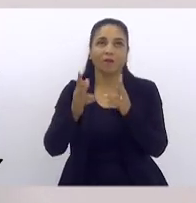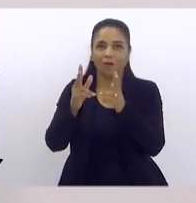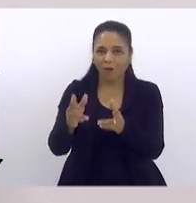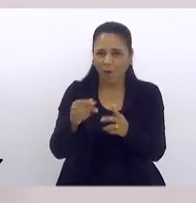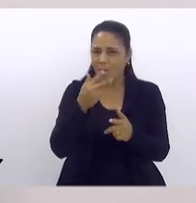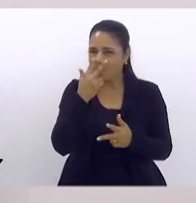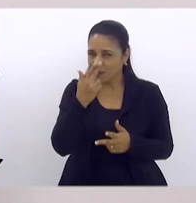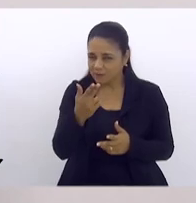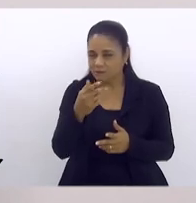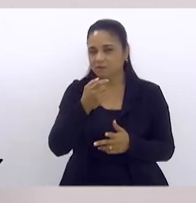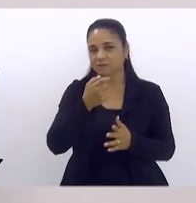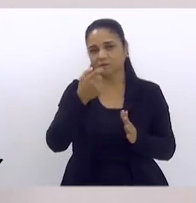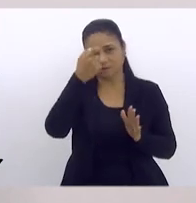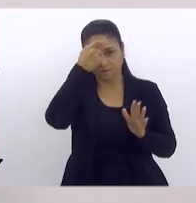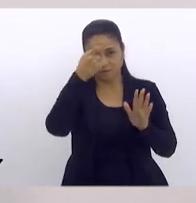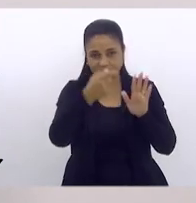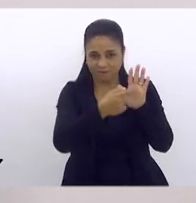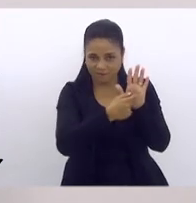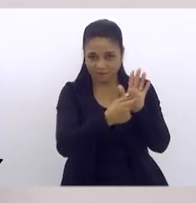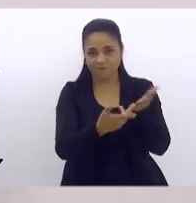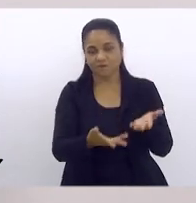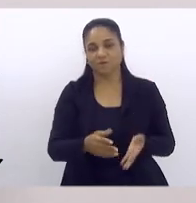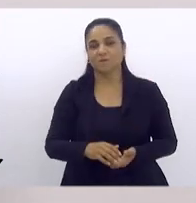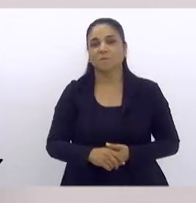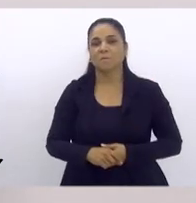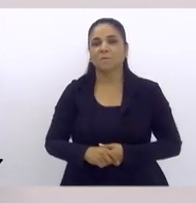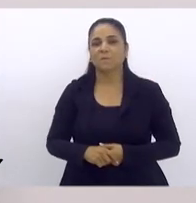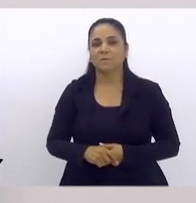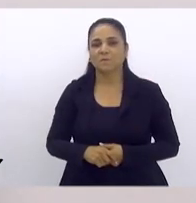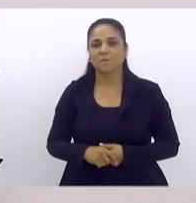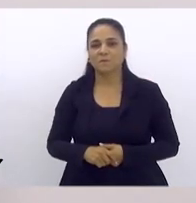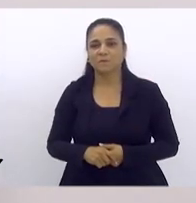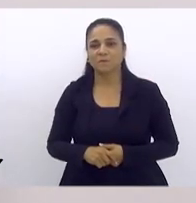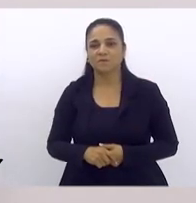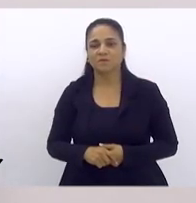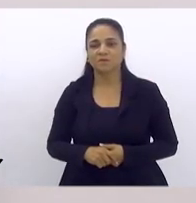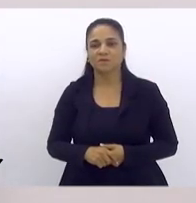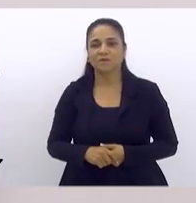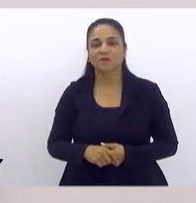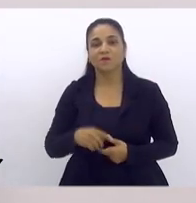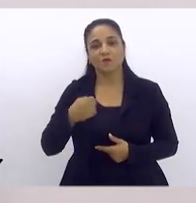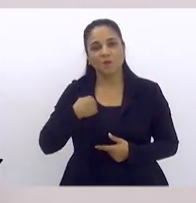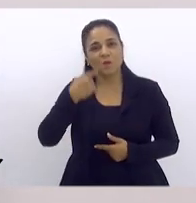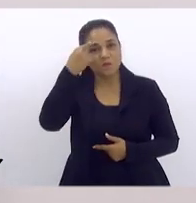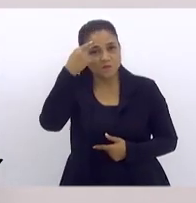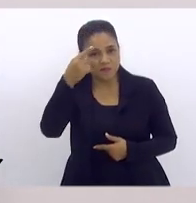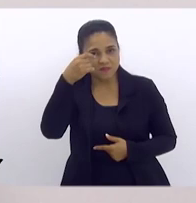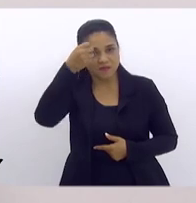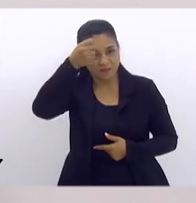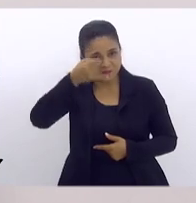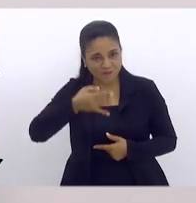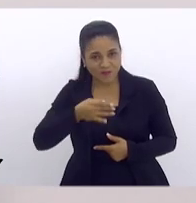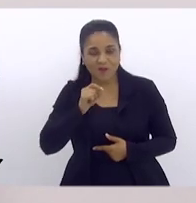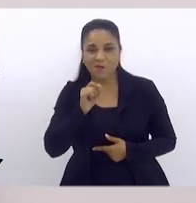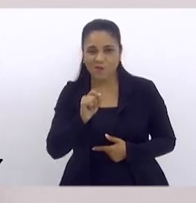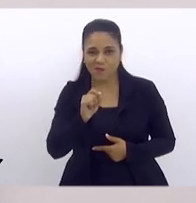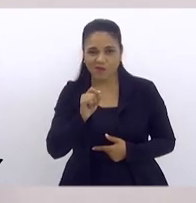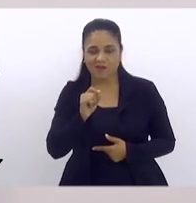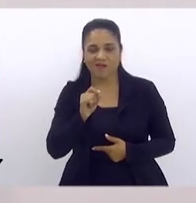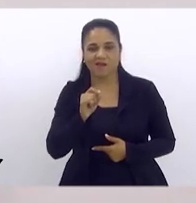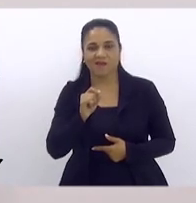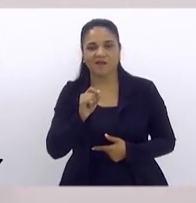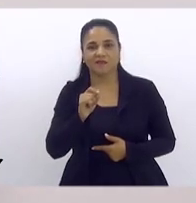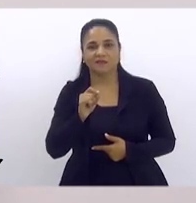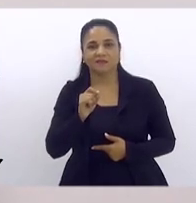com ele bom e a questão que eu tinha levantado o seguinte se isso são